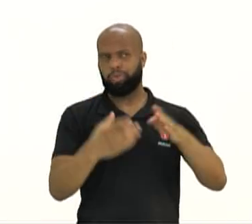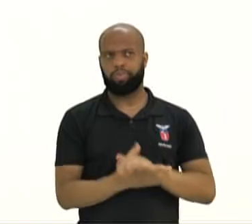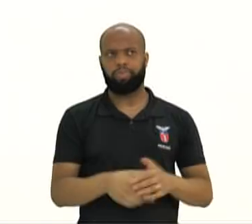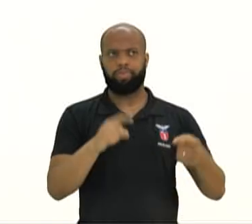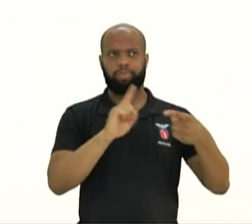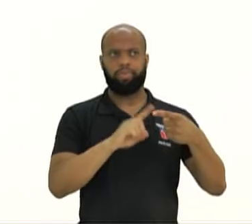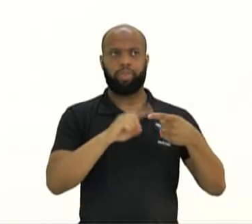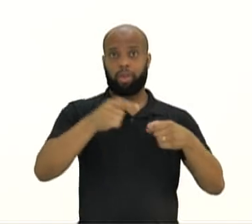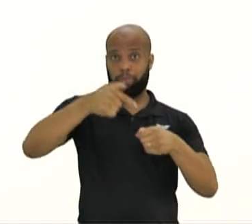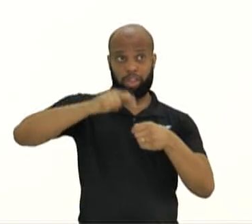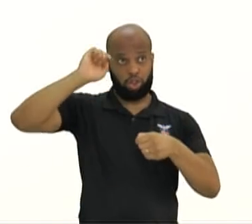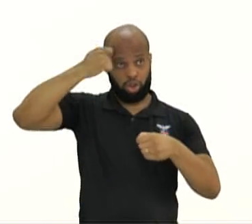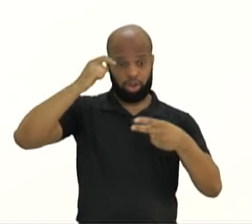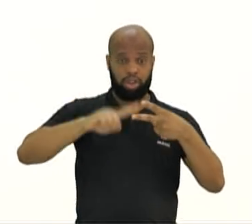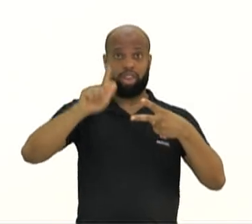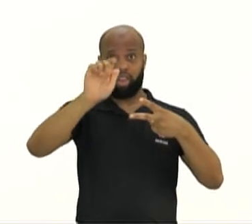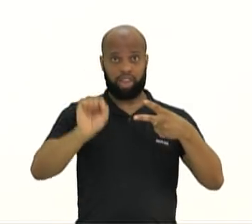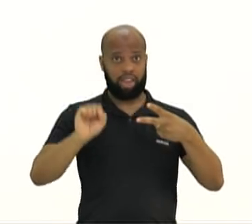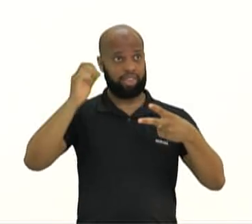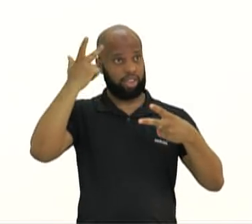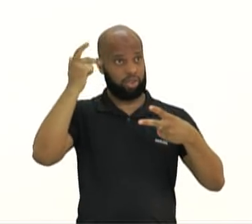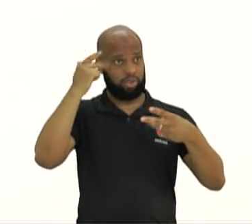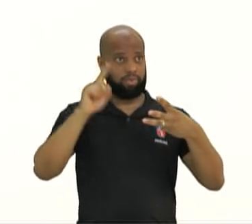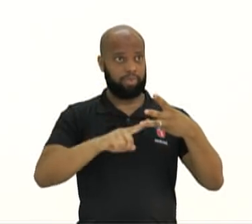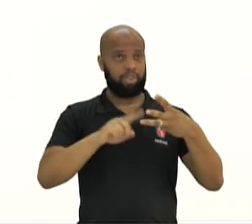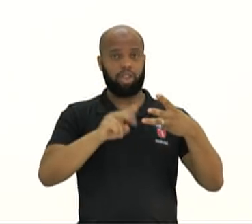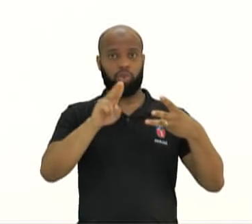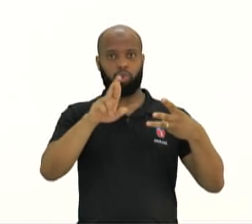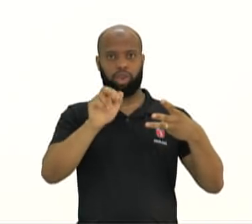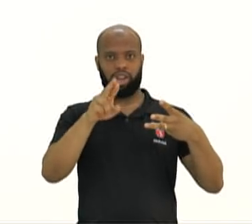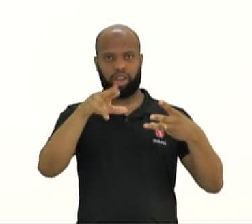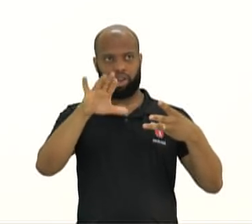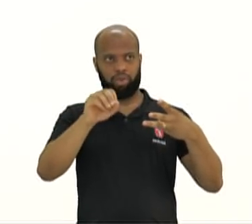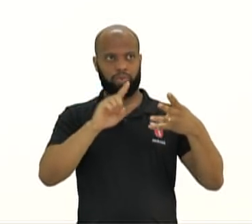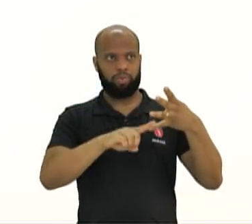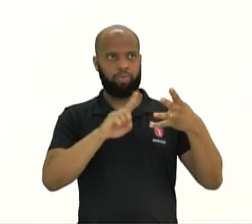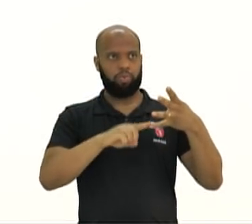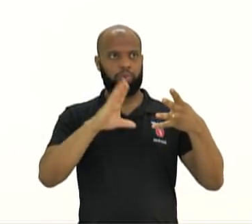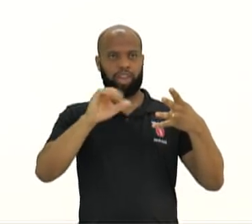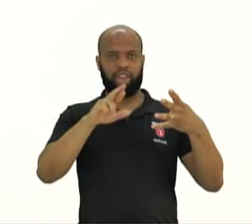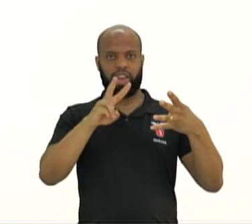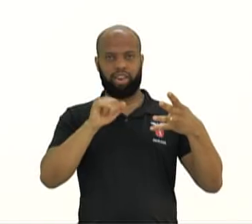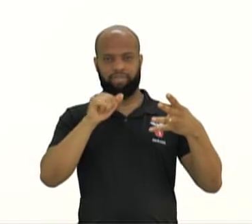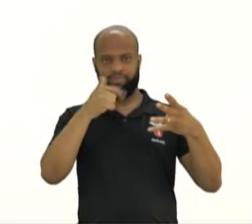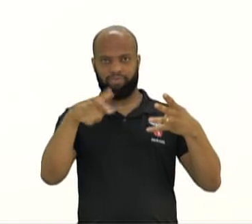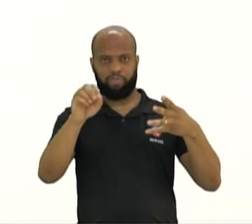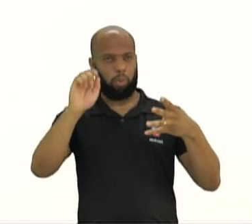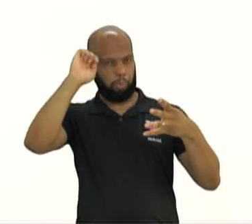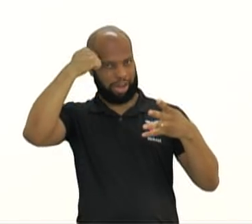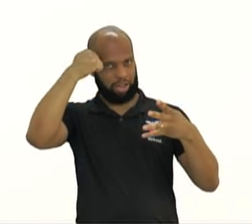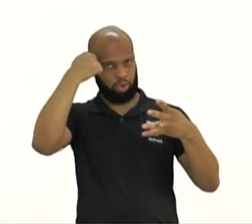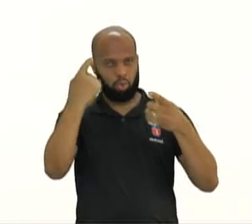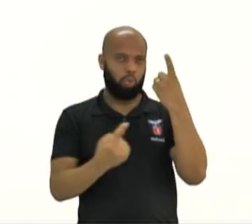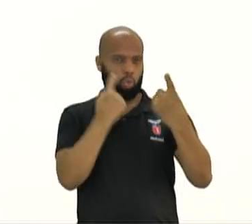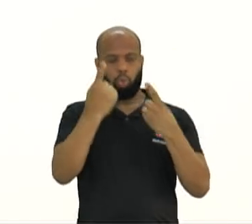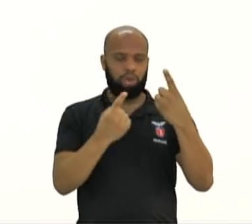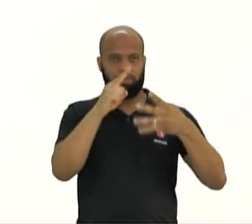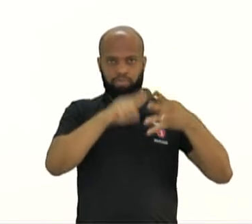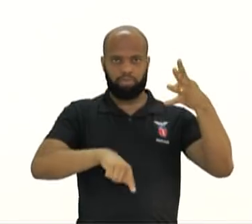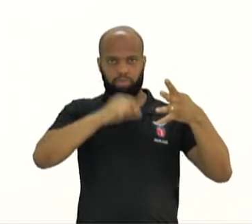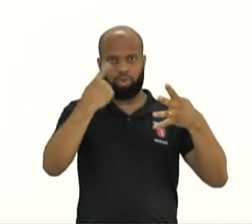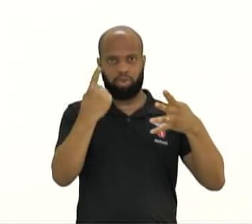Oceania. Letra A, petróleo. Letra B, gás natural. Letra C, urânio. Ou letra D, o carvão